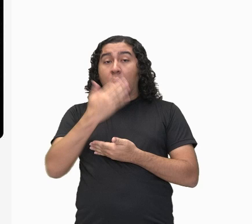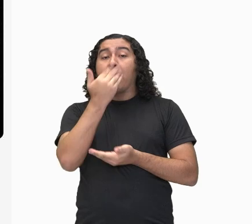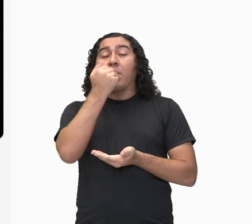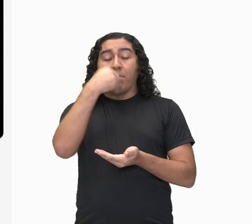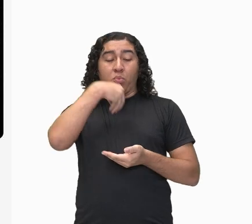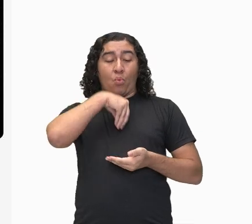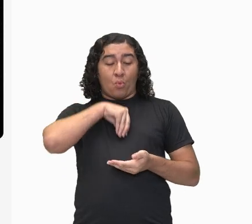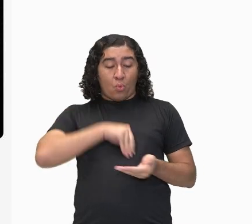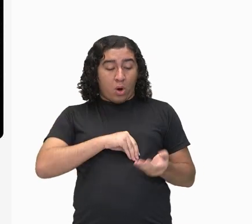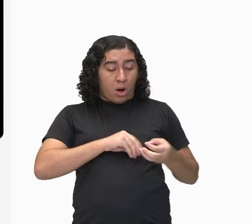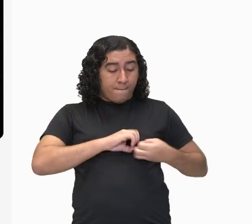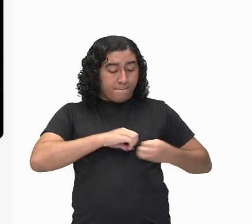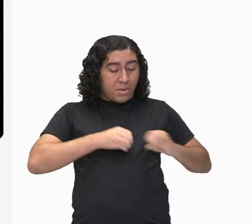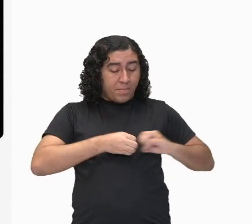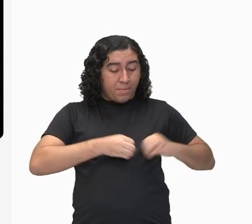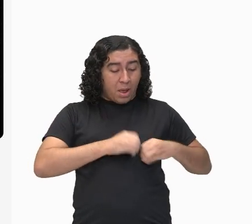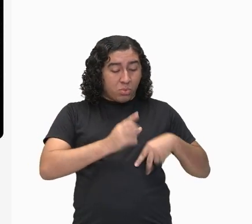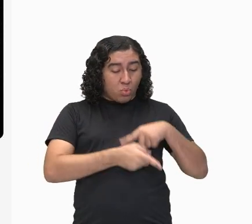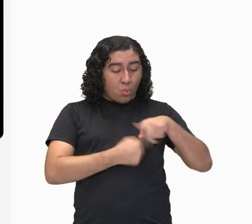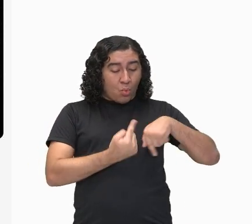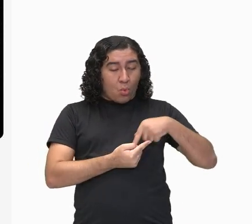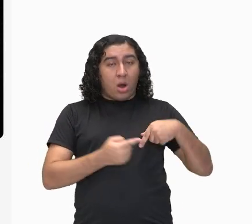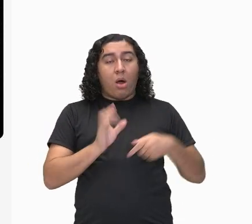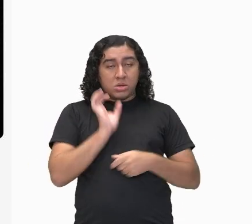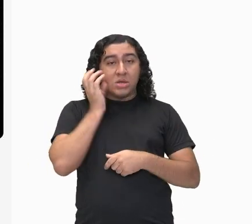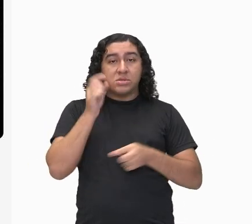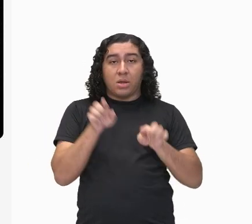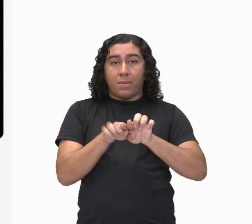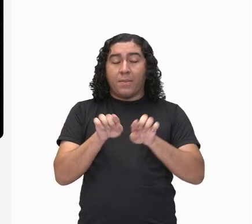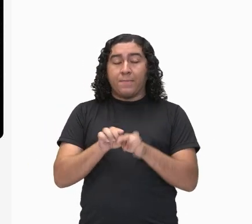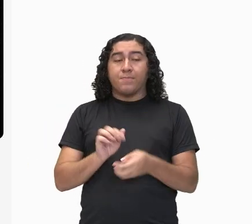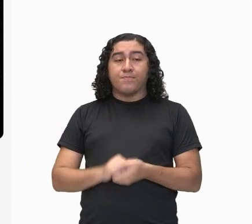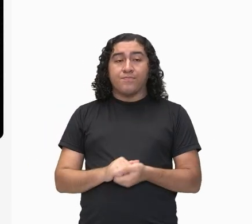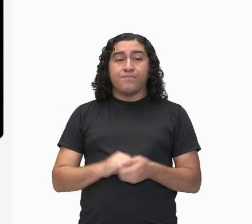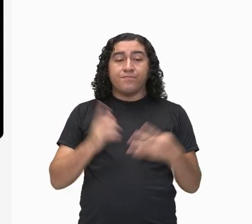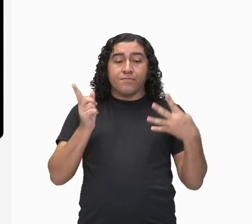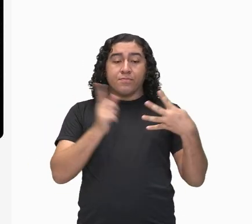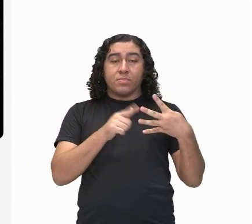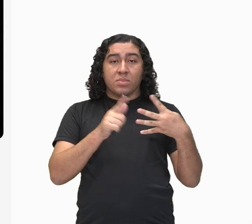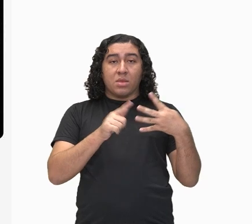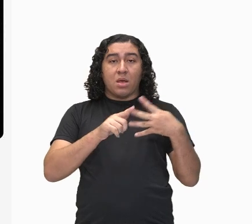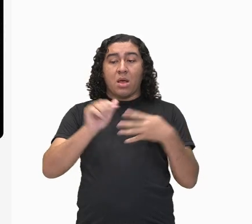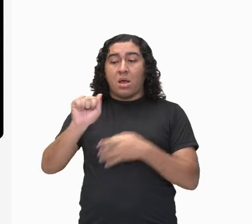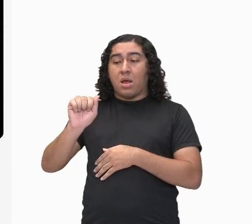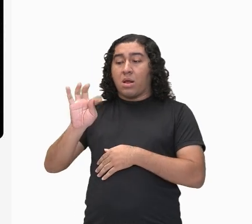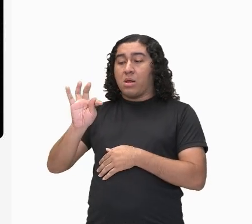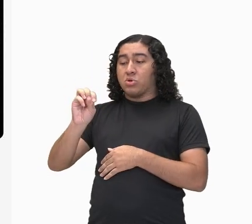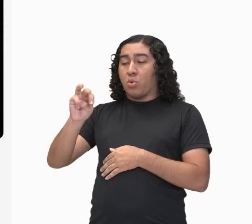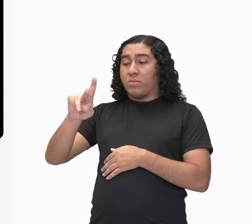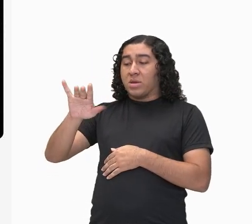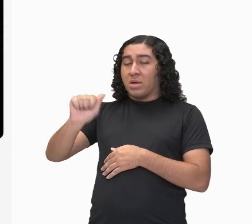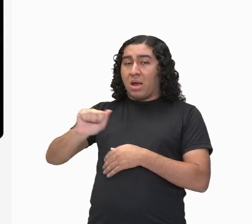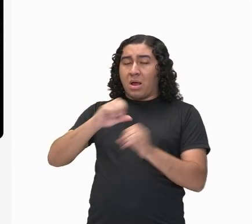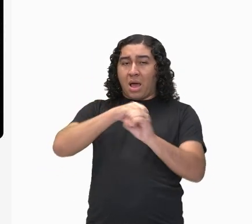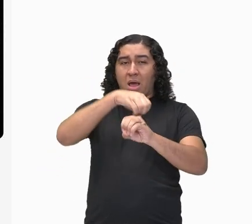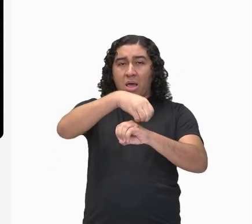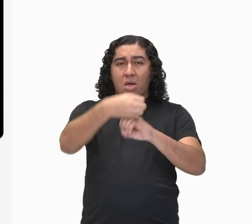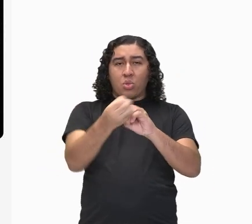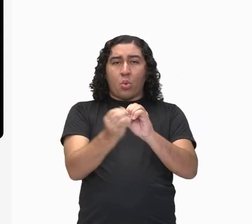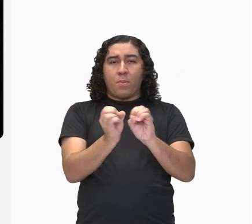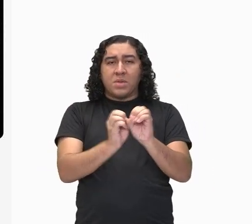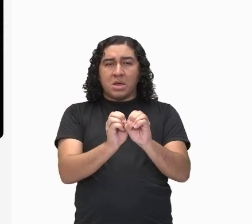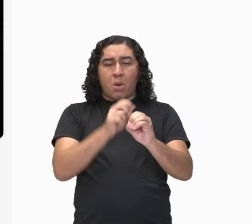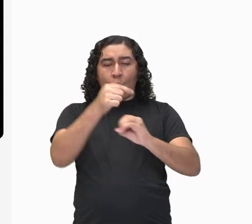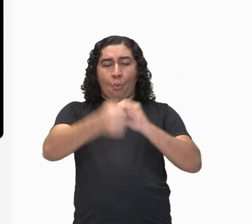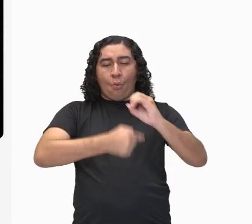processo de alimentação, por exemplo. Vamos falar também no caso da energia atômica. Quando falamos sobre a